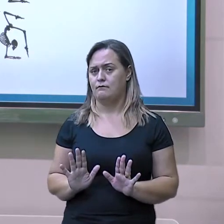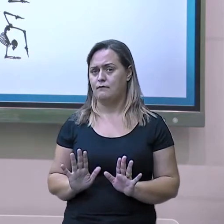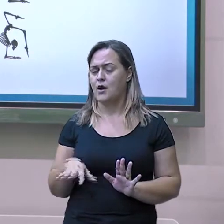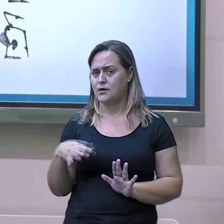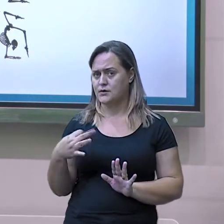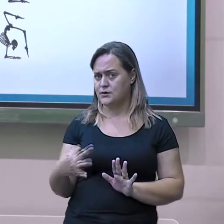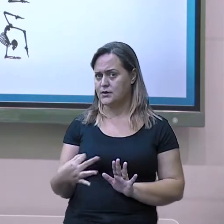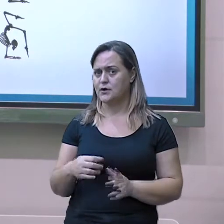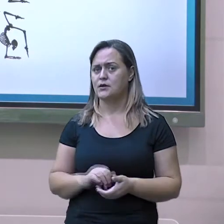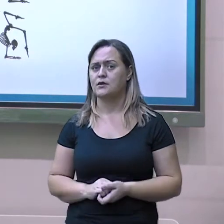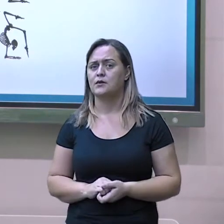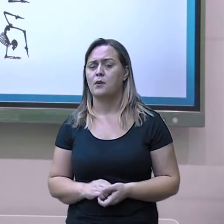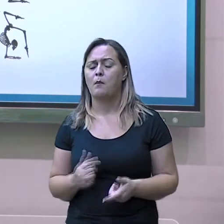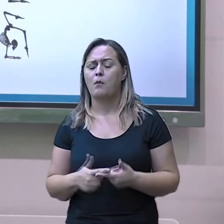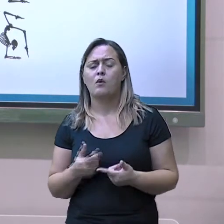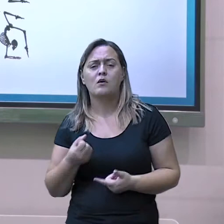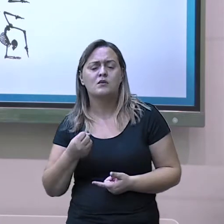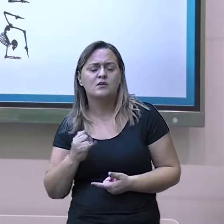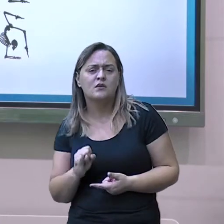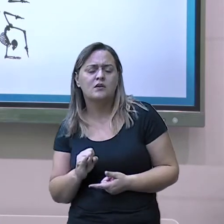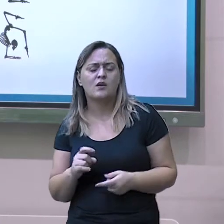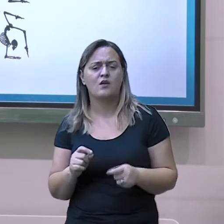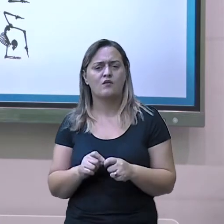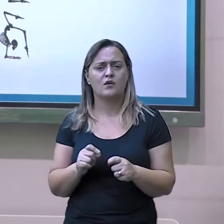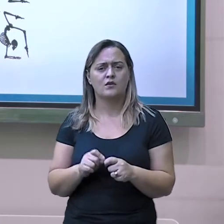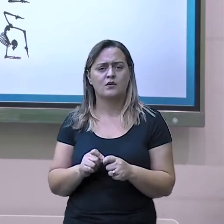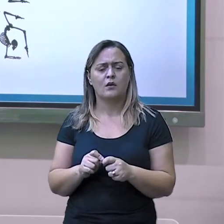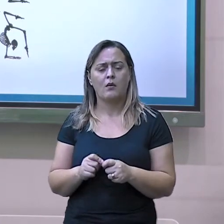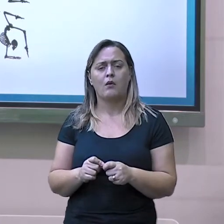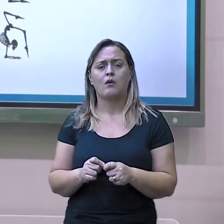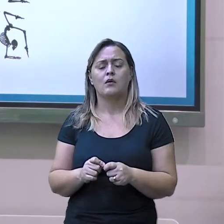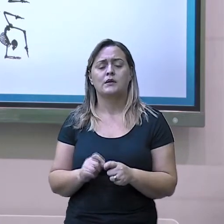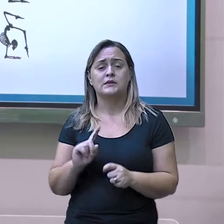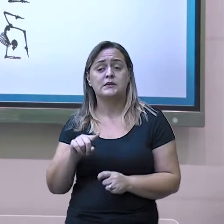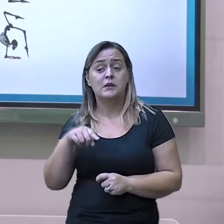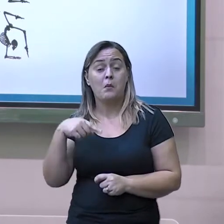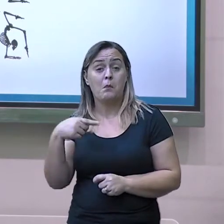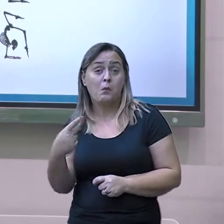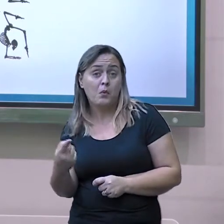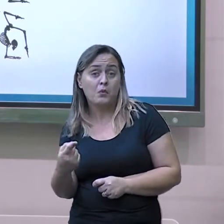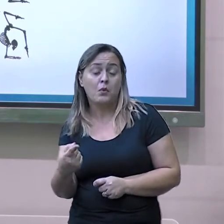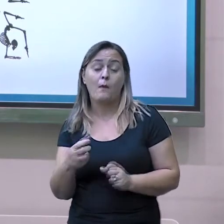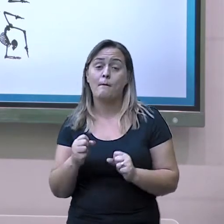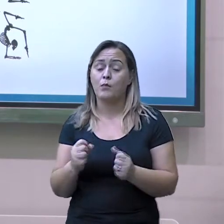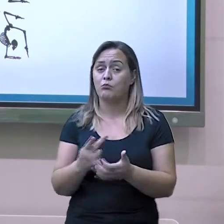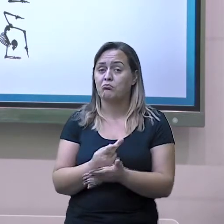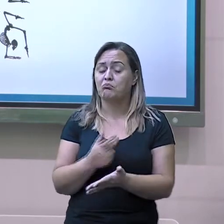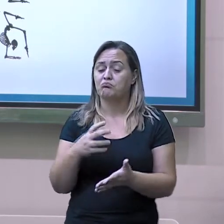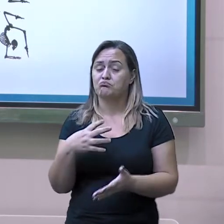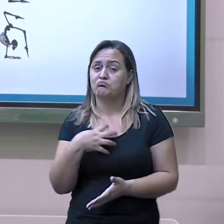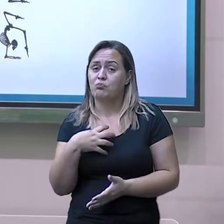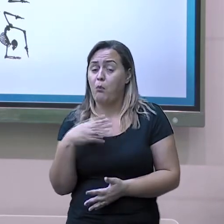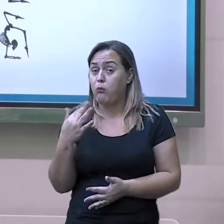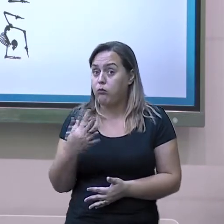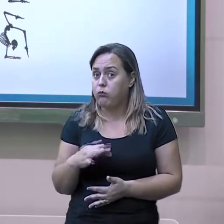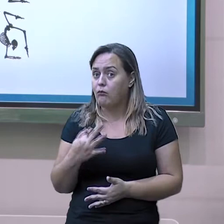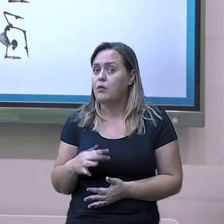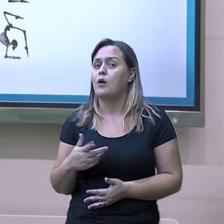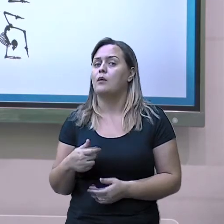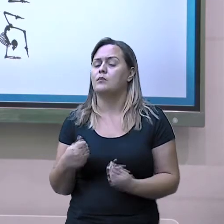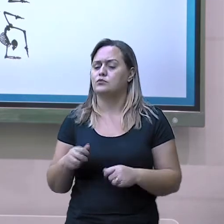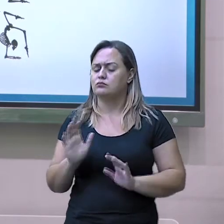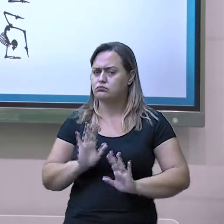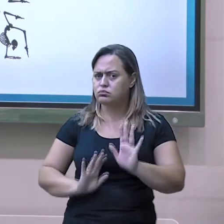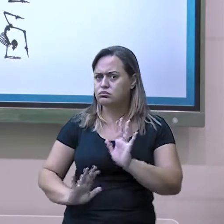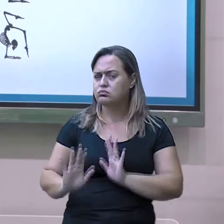se fizer arte, o resultado aparece e não é legal, tá certo? Para conseguir